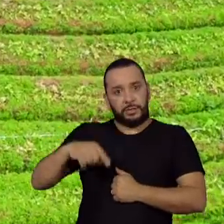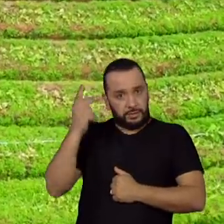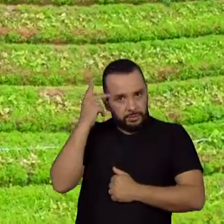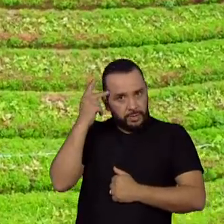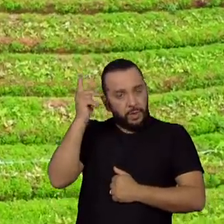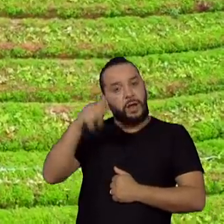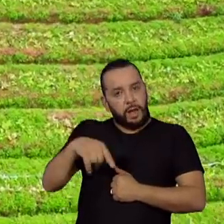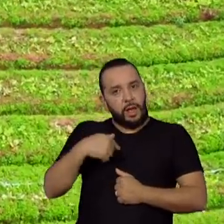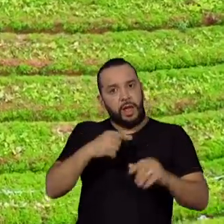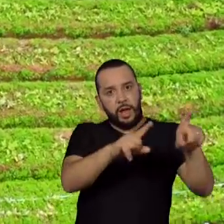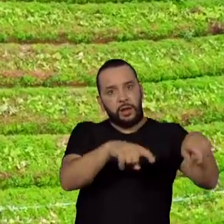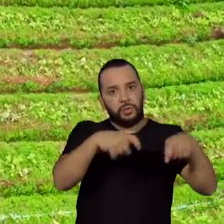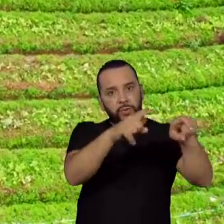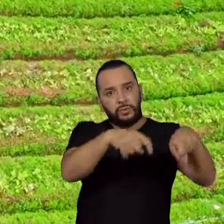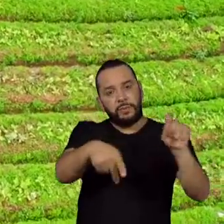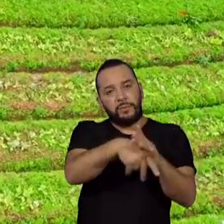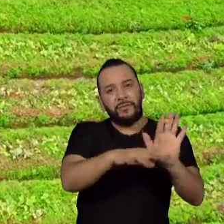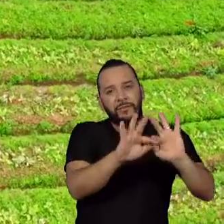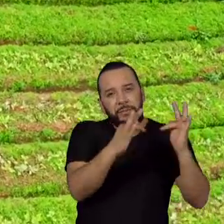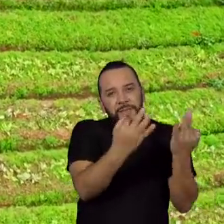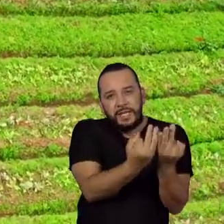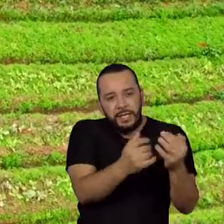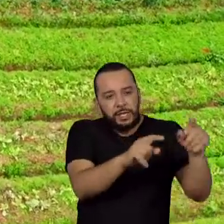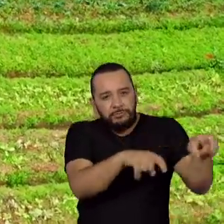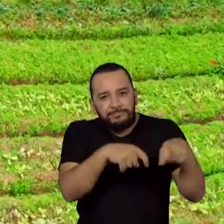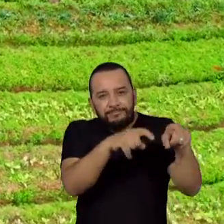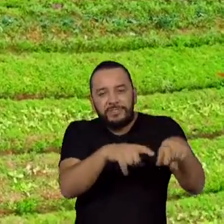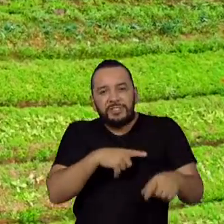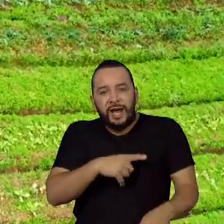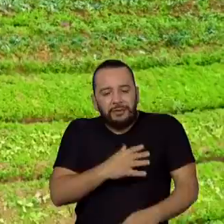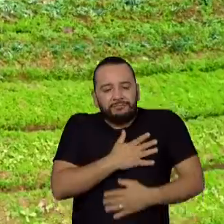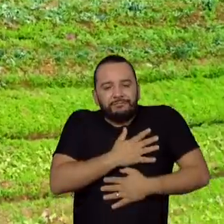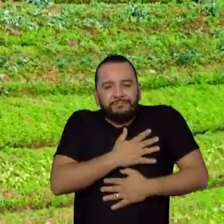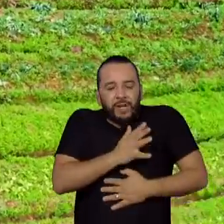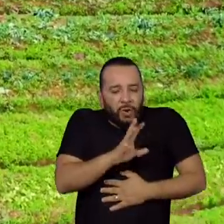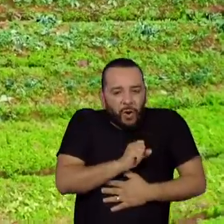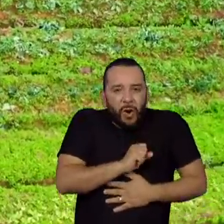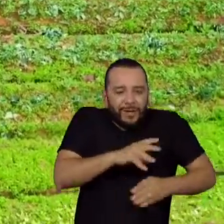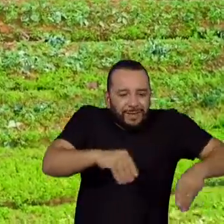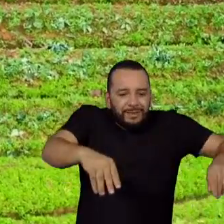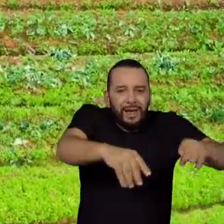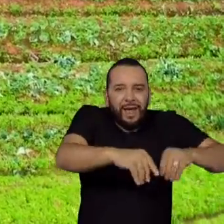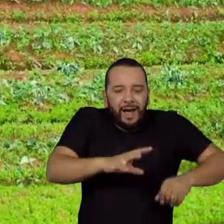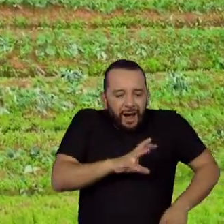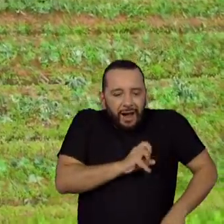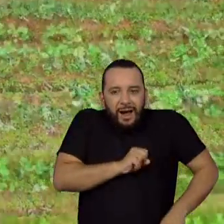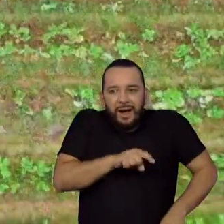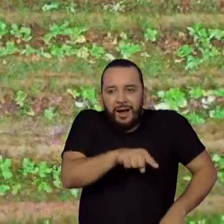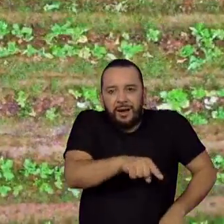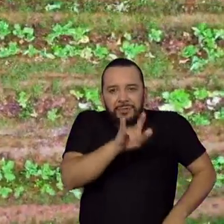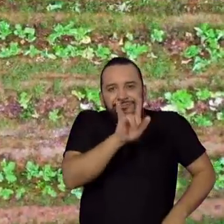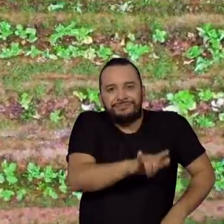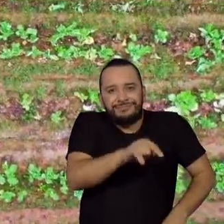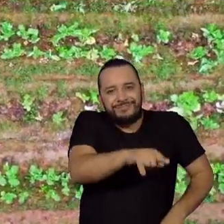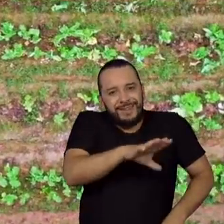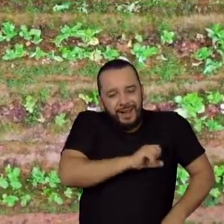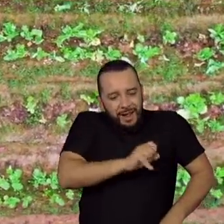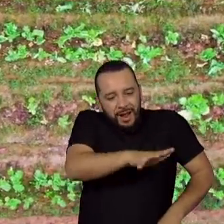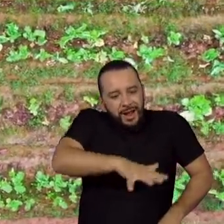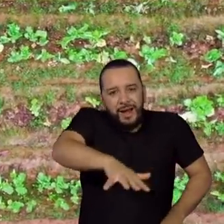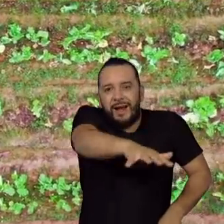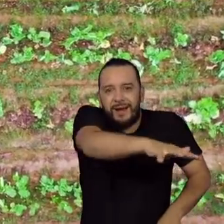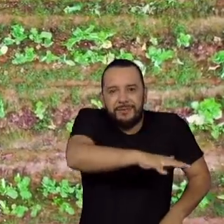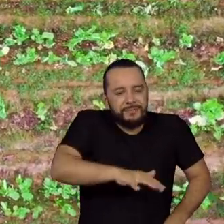pessoas que têm já essa vocação com a terra, em manter essas pessoas na terra, em trazer condições melhores para que eles possam